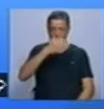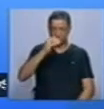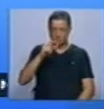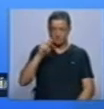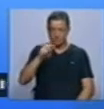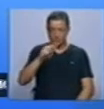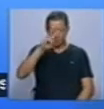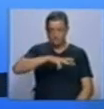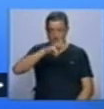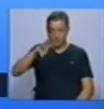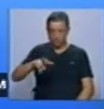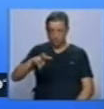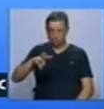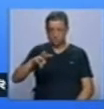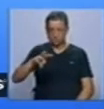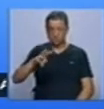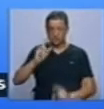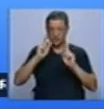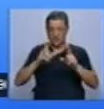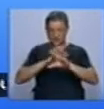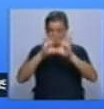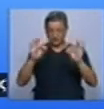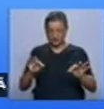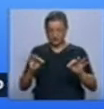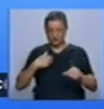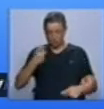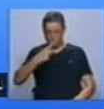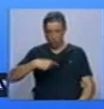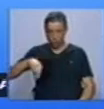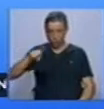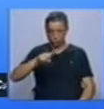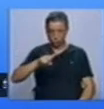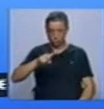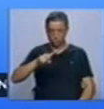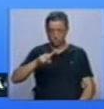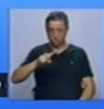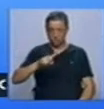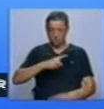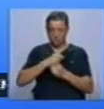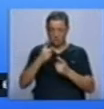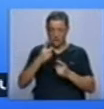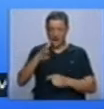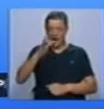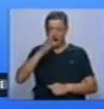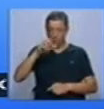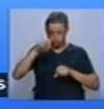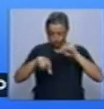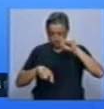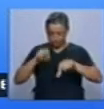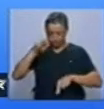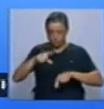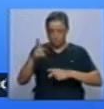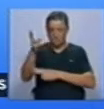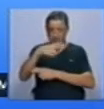mil milhões. Ou seja, é o mesmo que nós conseguimos encontrar uma gota de água com um bocadinho deste carbono numa